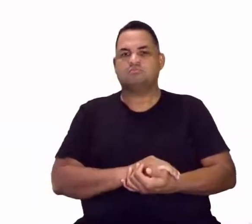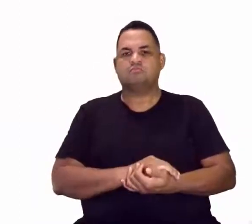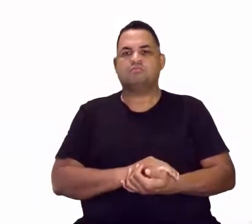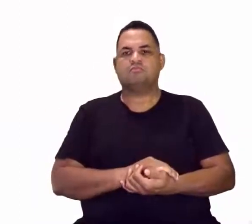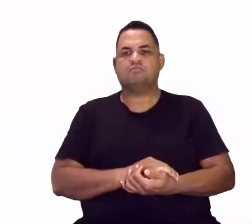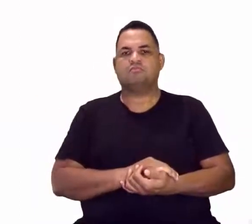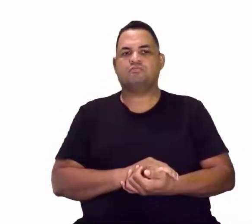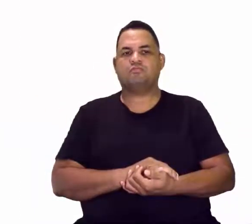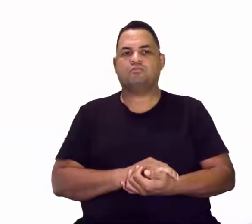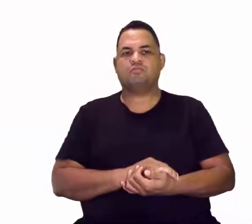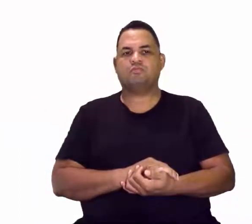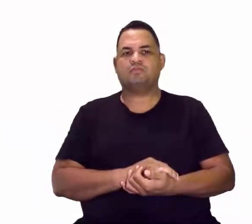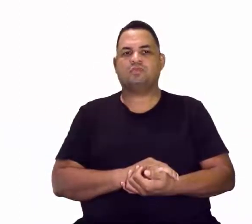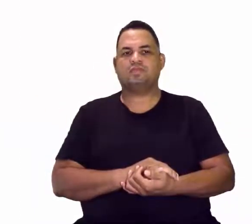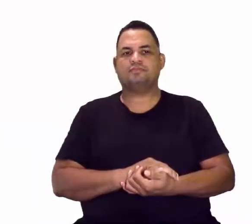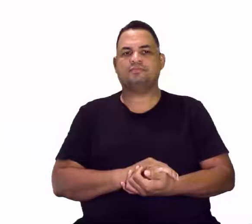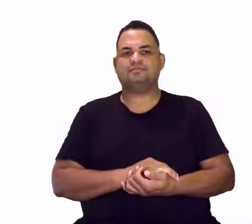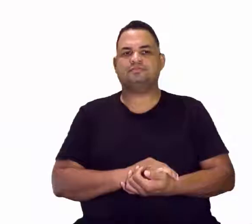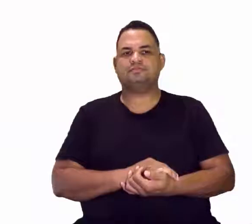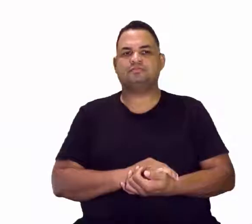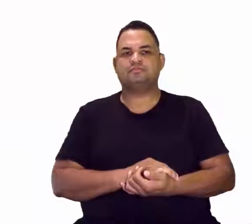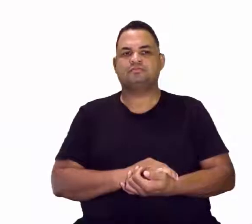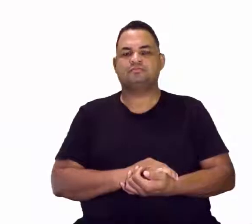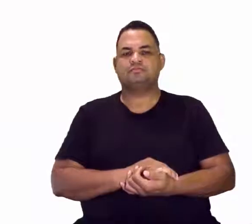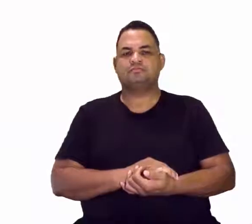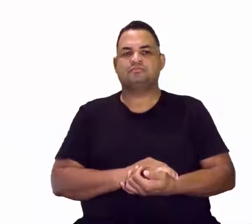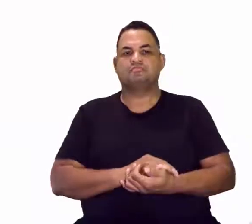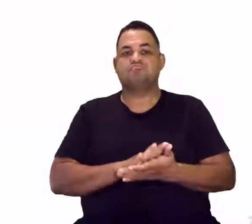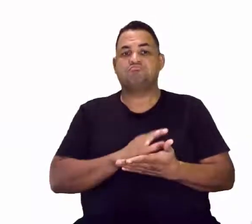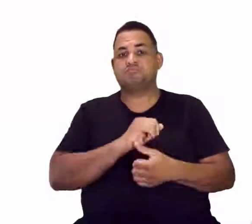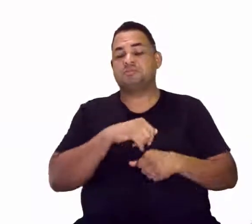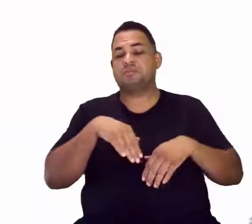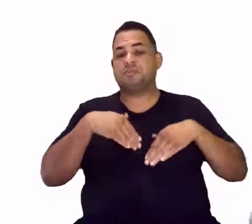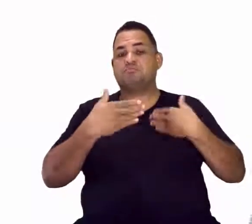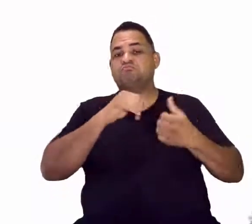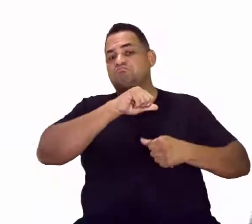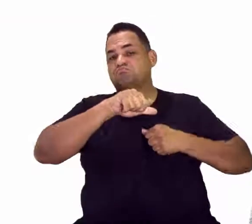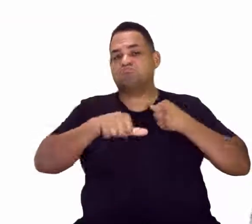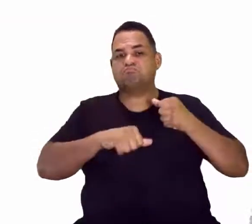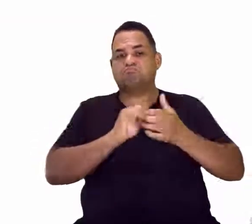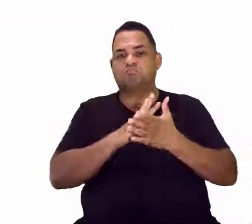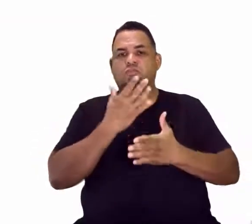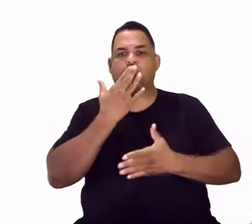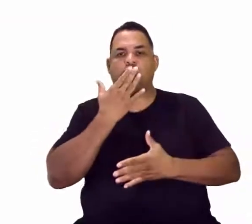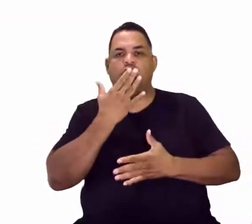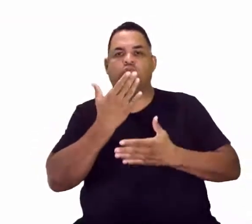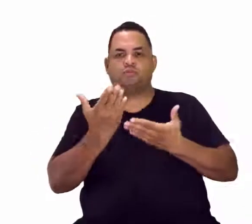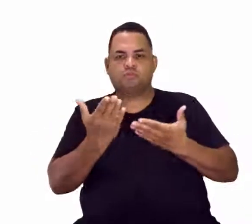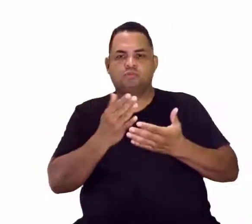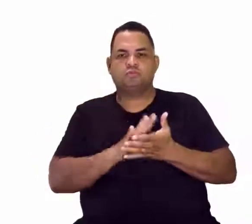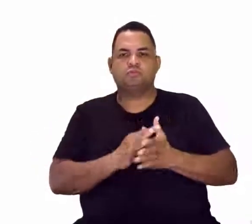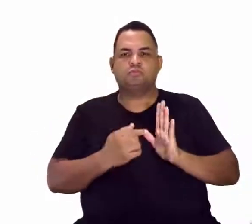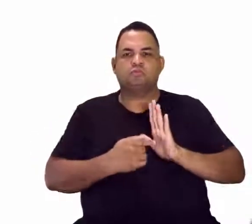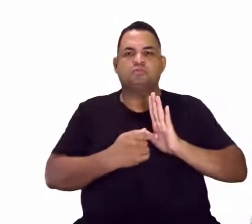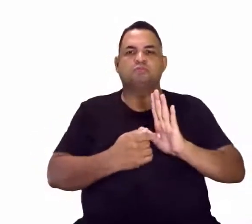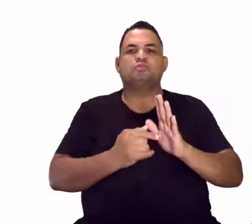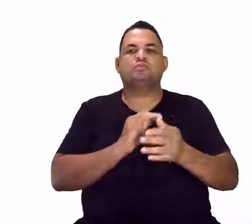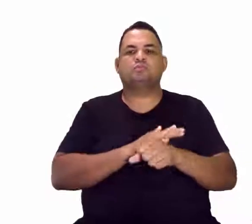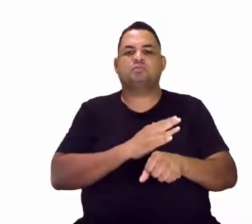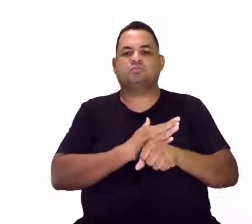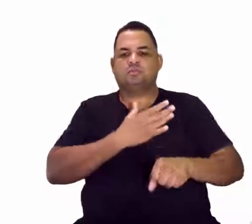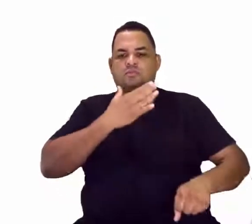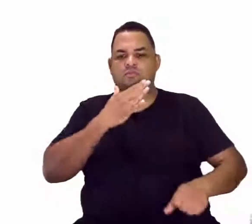ácidos. E aí diz o seguinte: além de modificar as cores dos